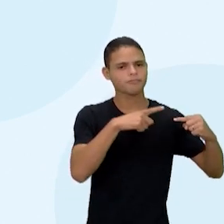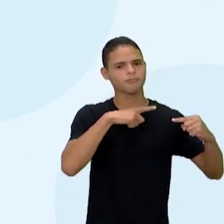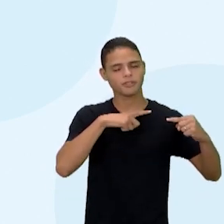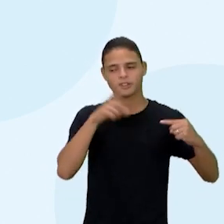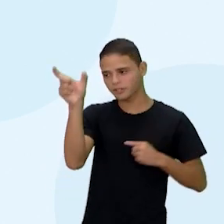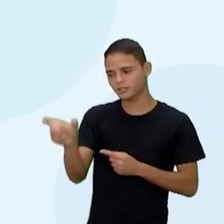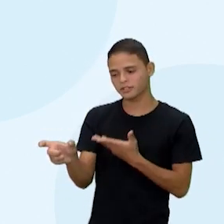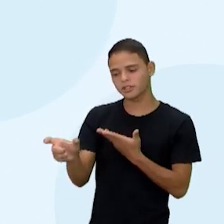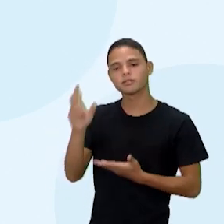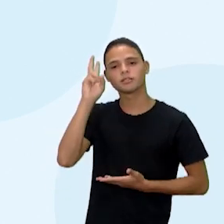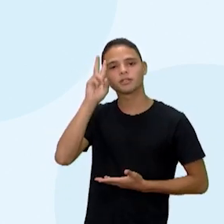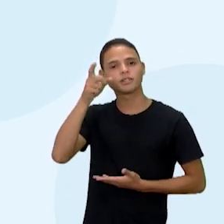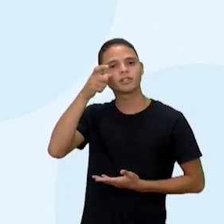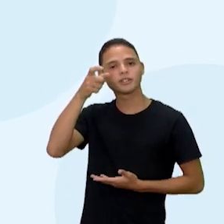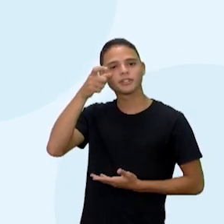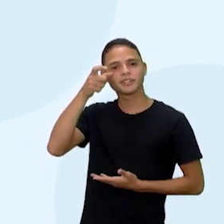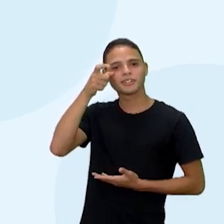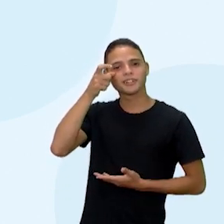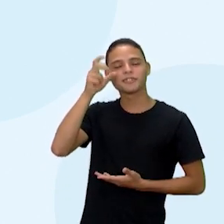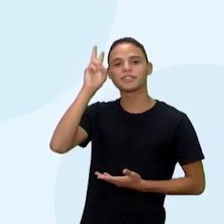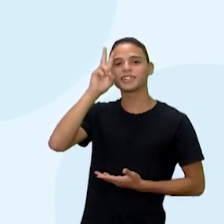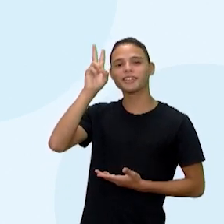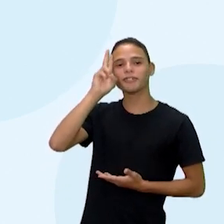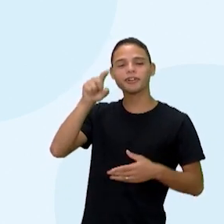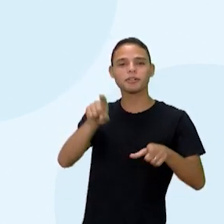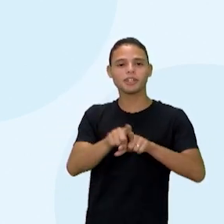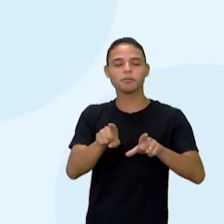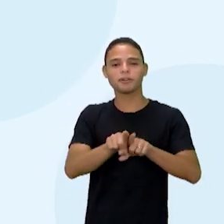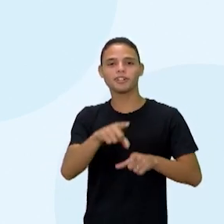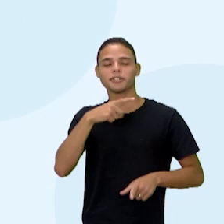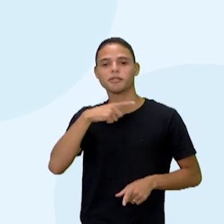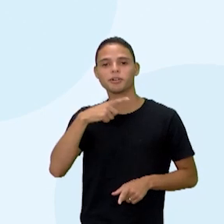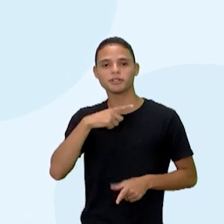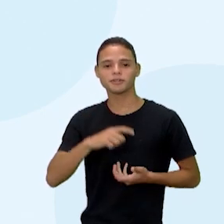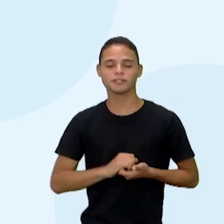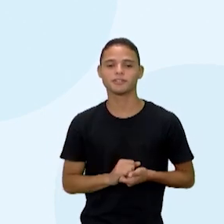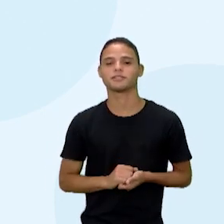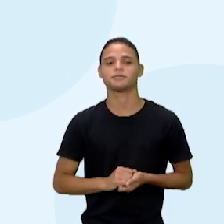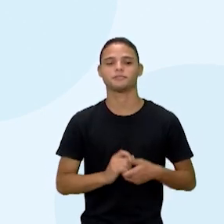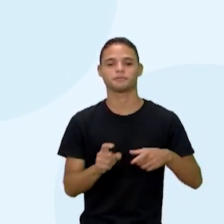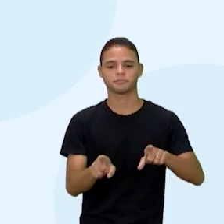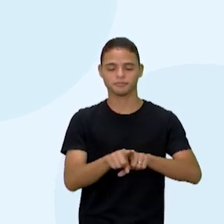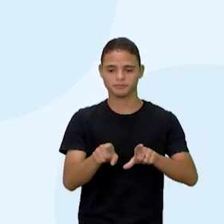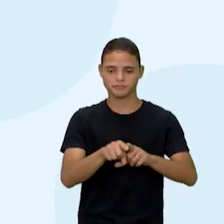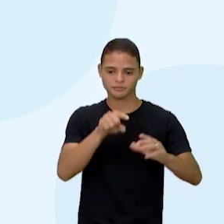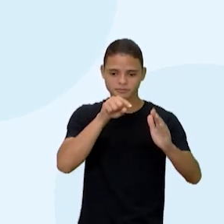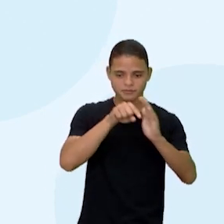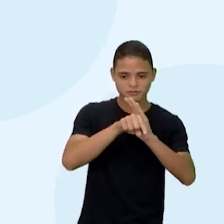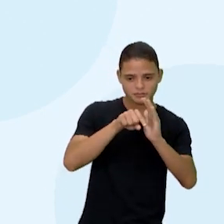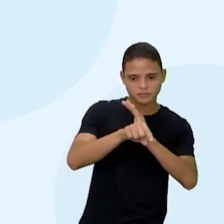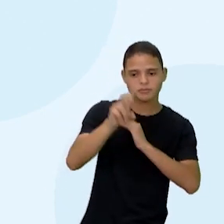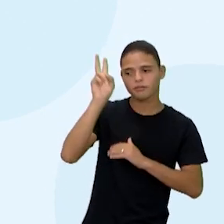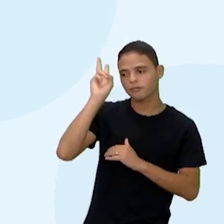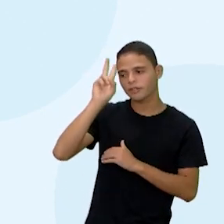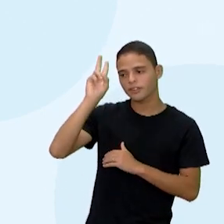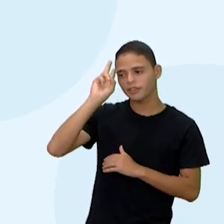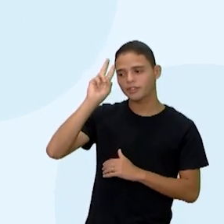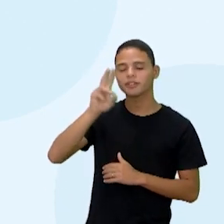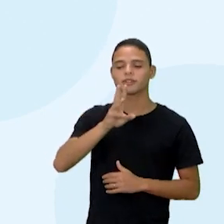e a gente foi tentando ali localizar o que exatamente da história ela tinha interesse em